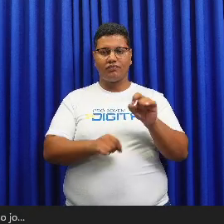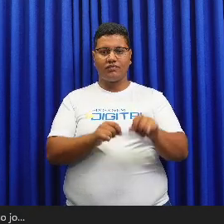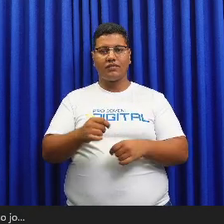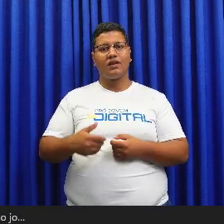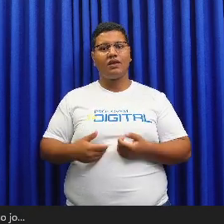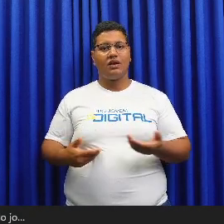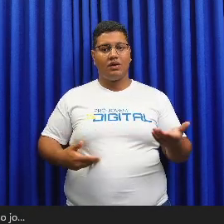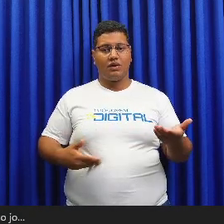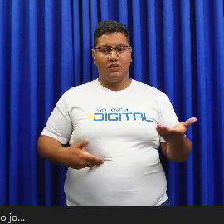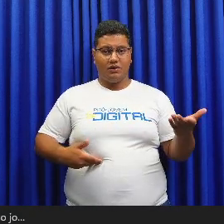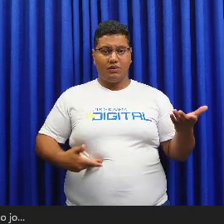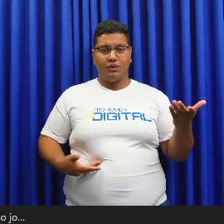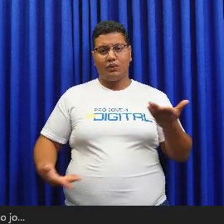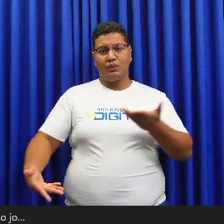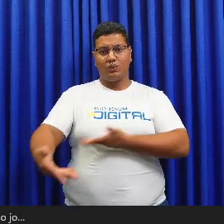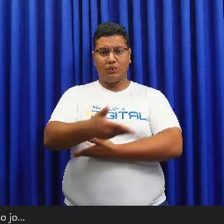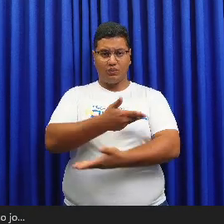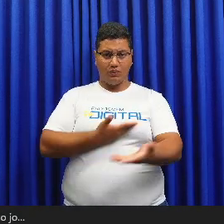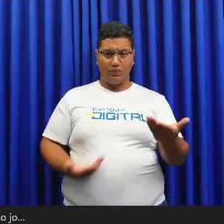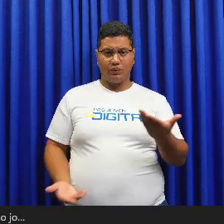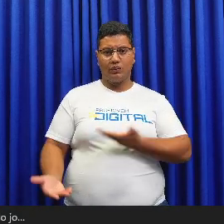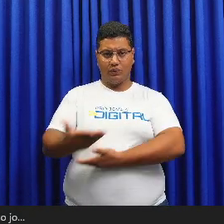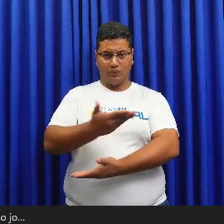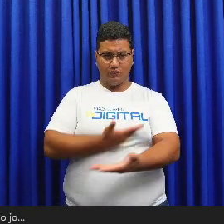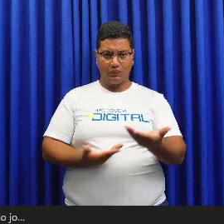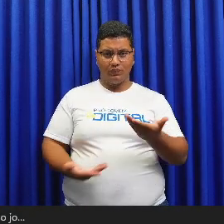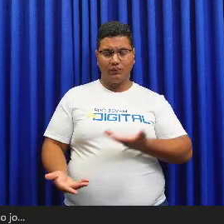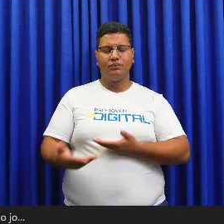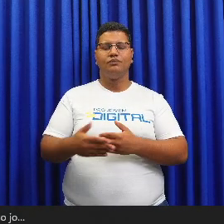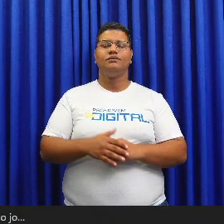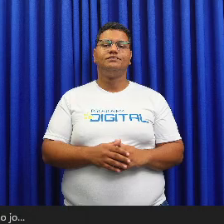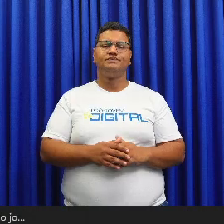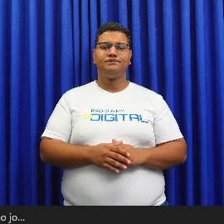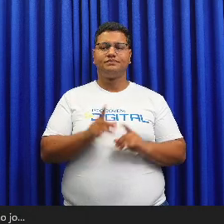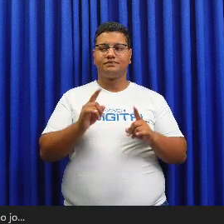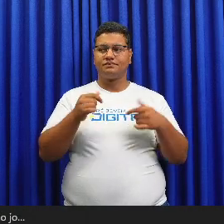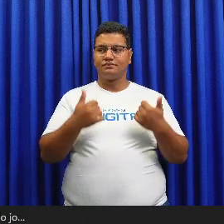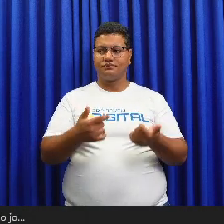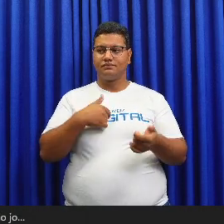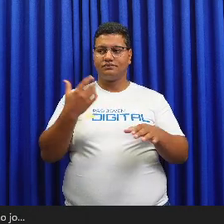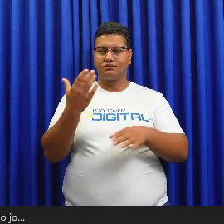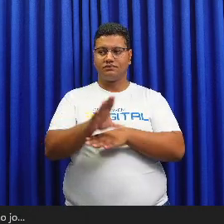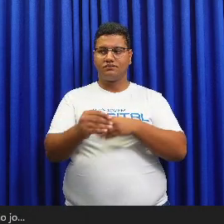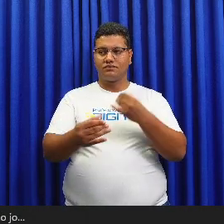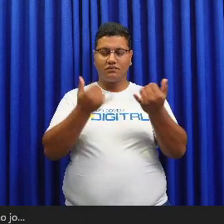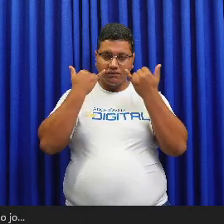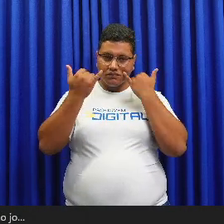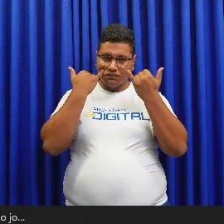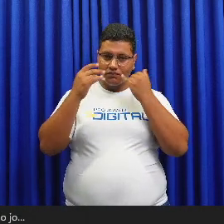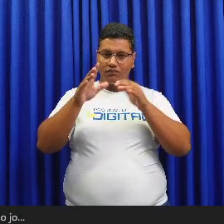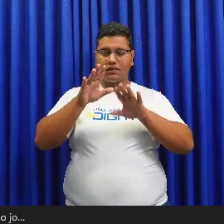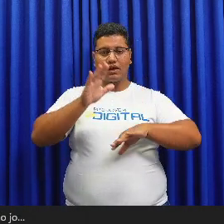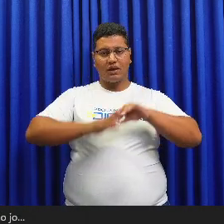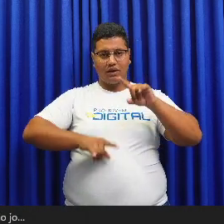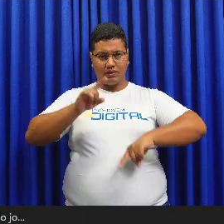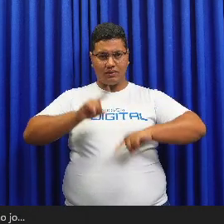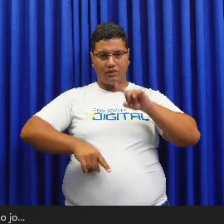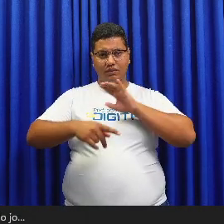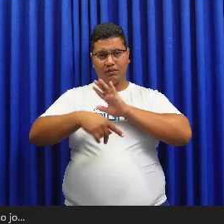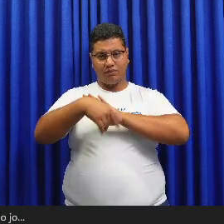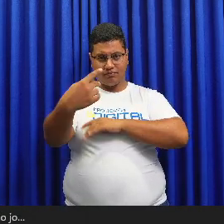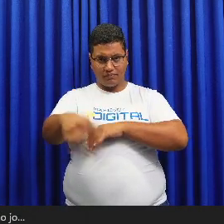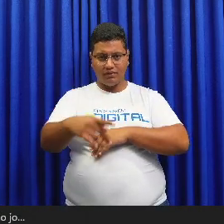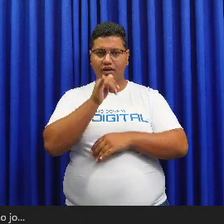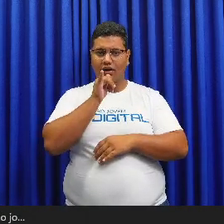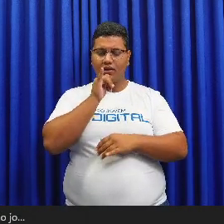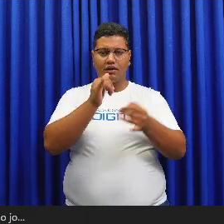você e o contratante é a empresa que você vai prestar serviço, beleza? E você vai colocar lá alguns dados. Você vai colocar os dados aí